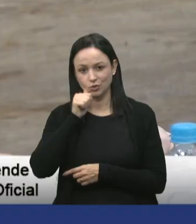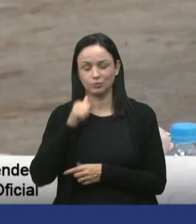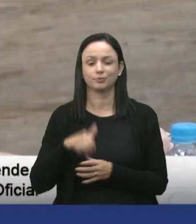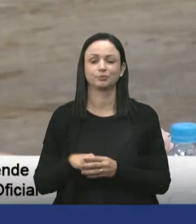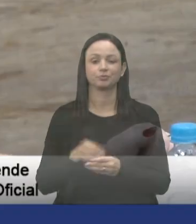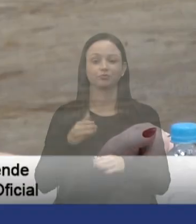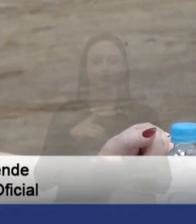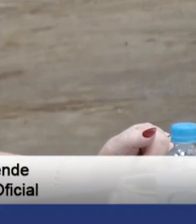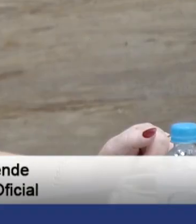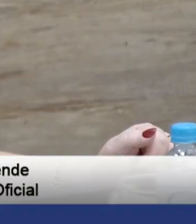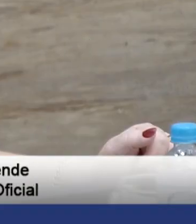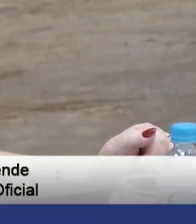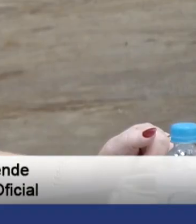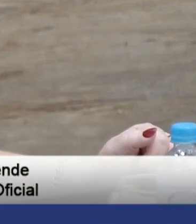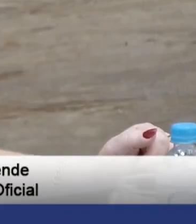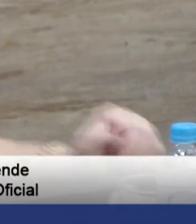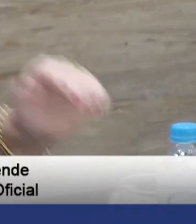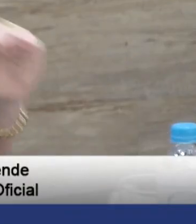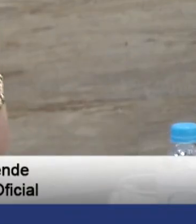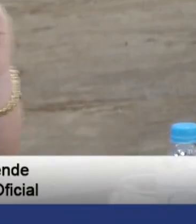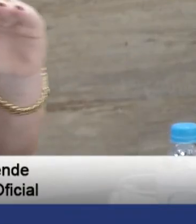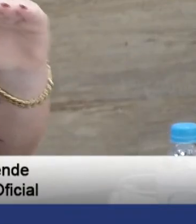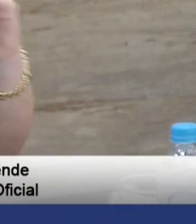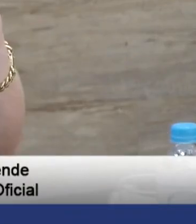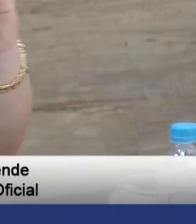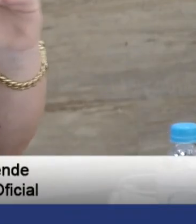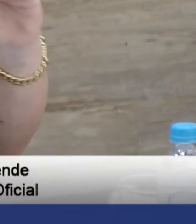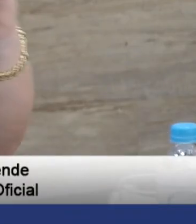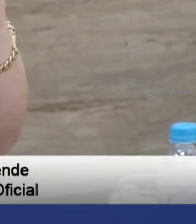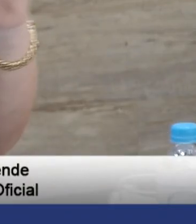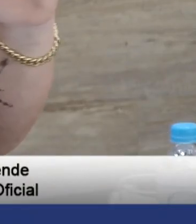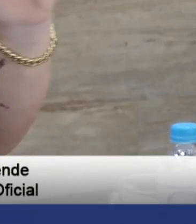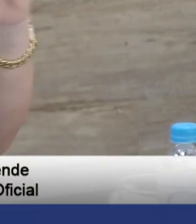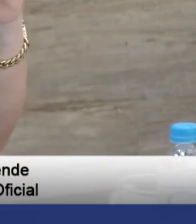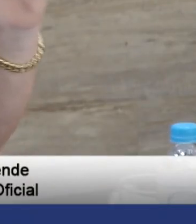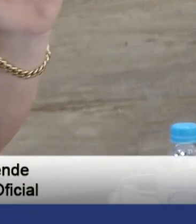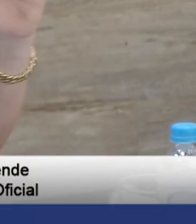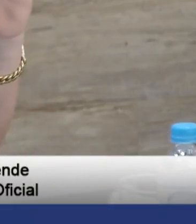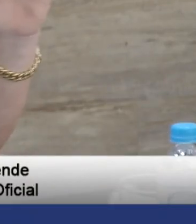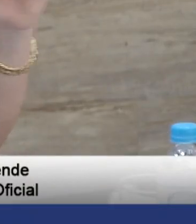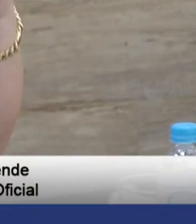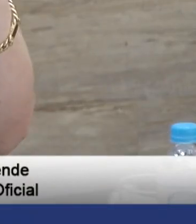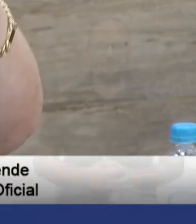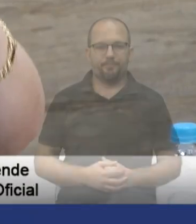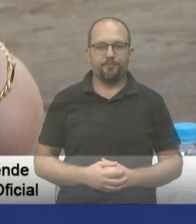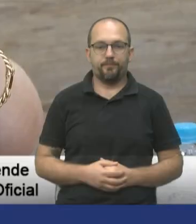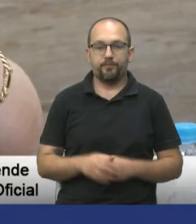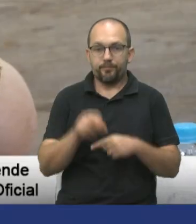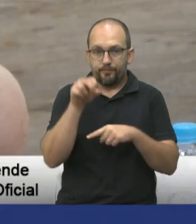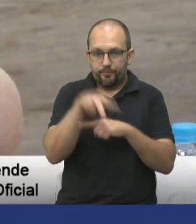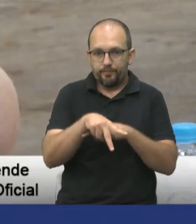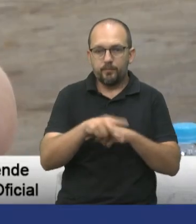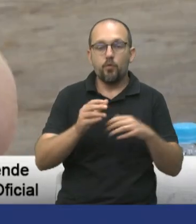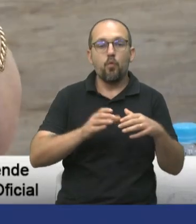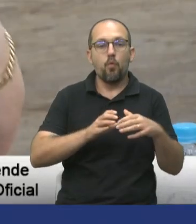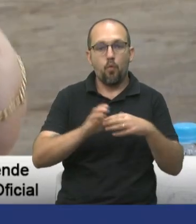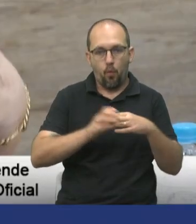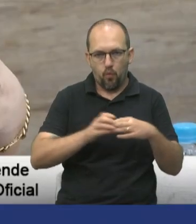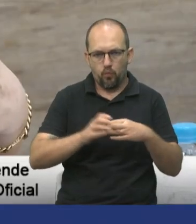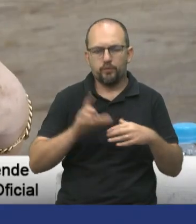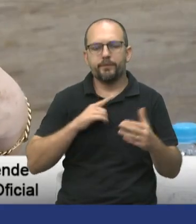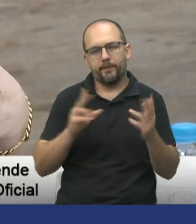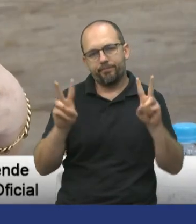ingresso nos concursos públicos, ainda tem um equilíbrio na entrada, mas as